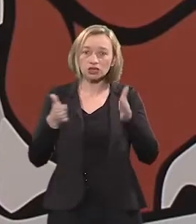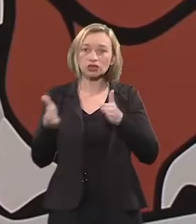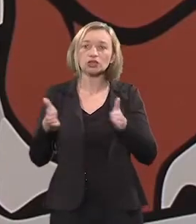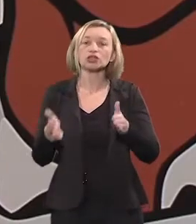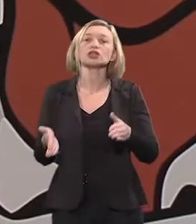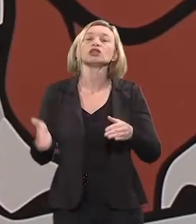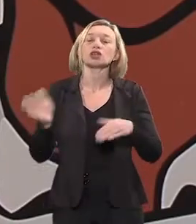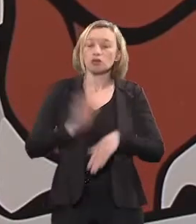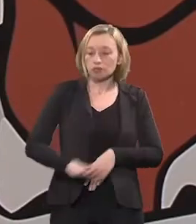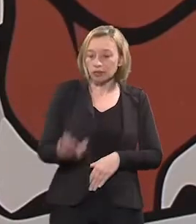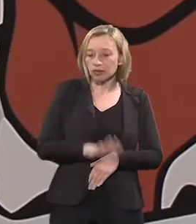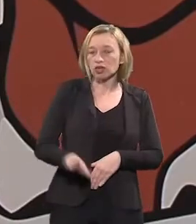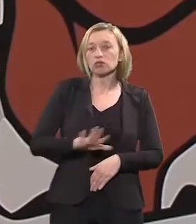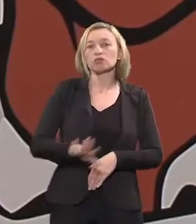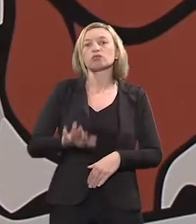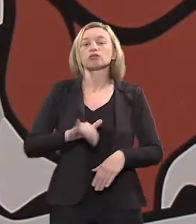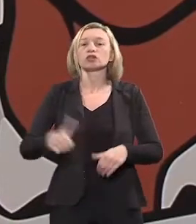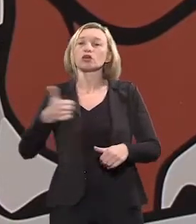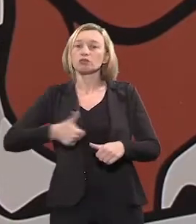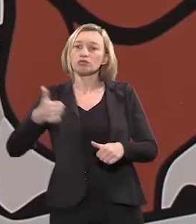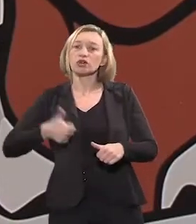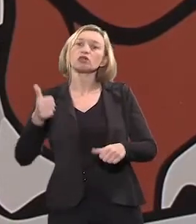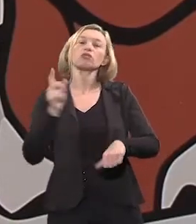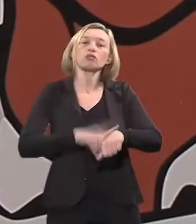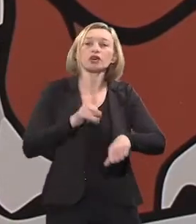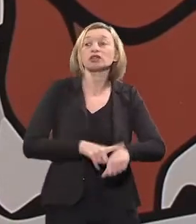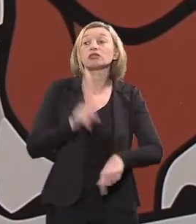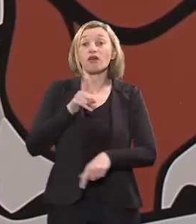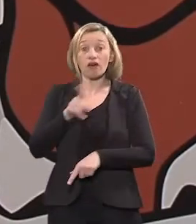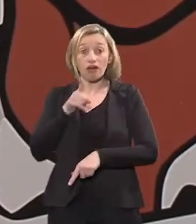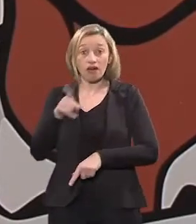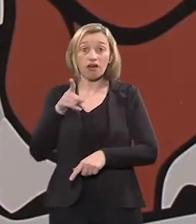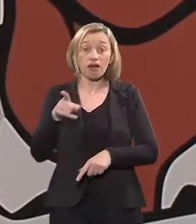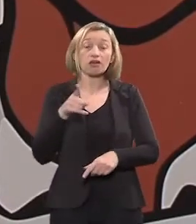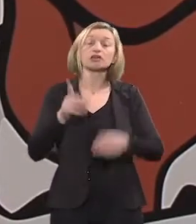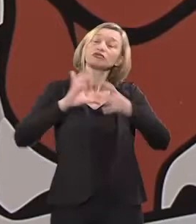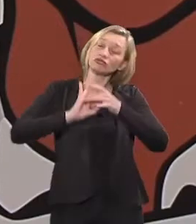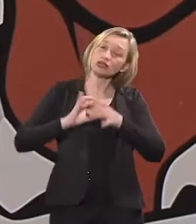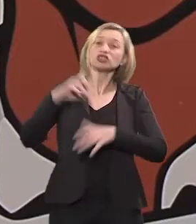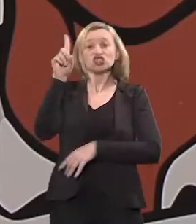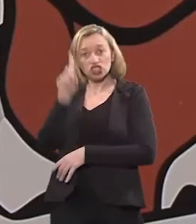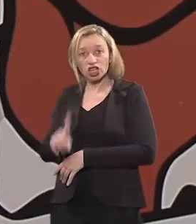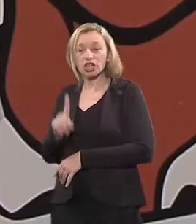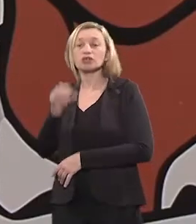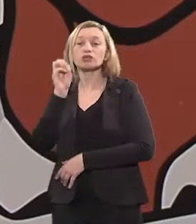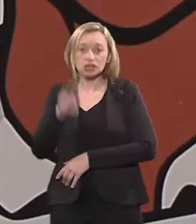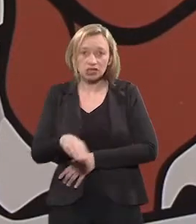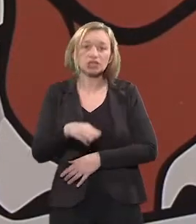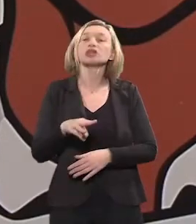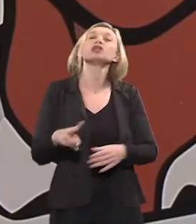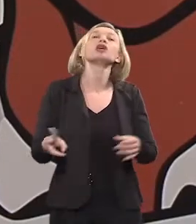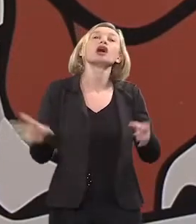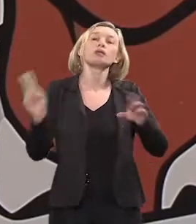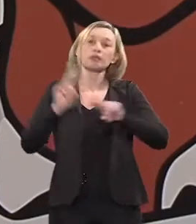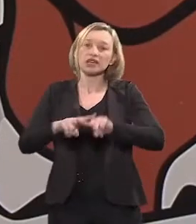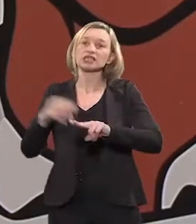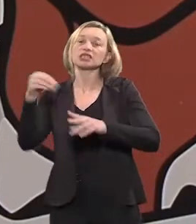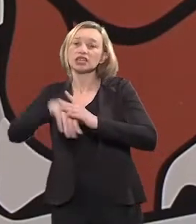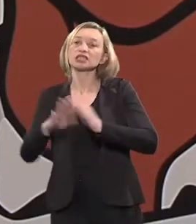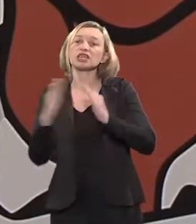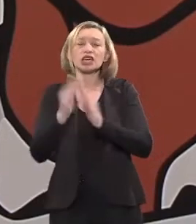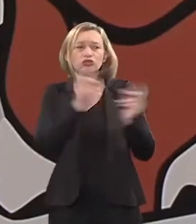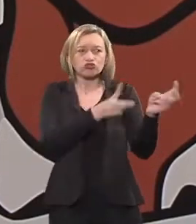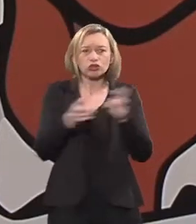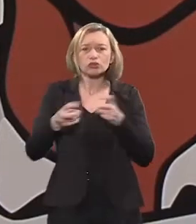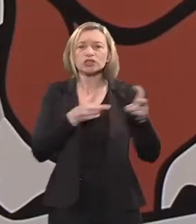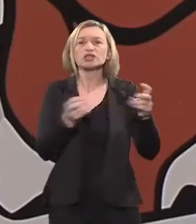período tão peculiar que é a primeira infância. Então ela, nesse caso, deve deve ter assegurado a sua prisão domiciliar. E o